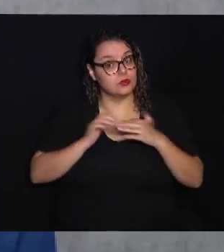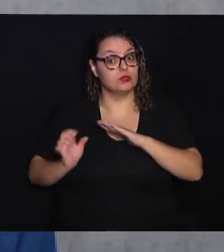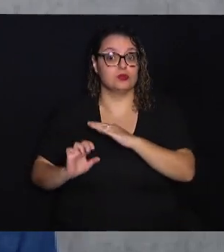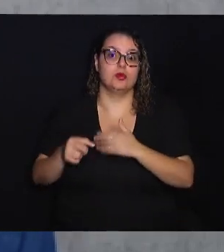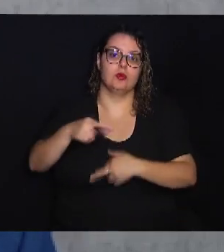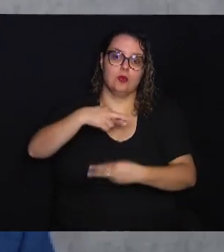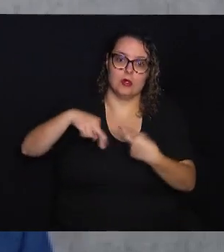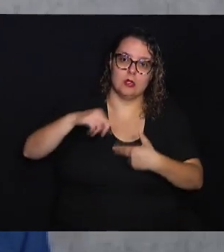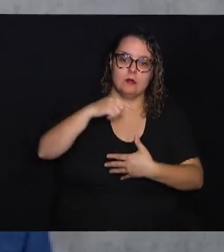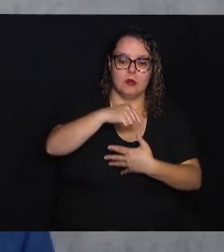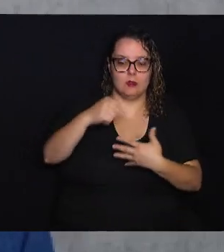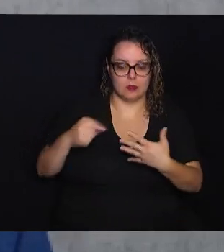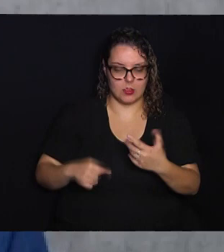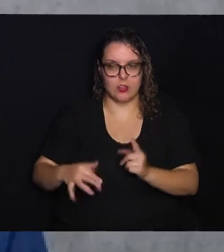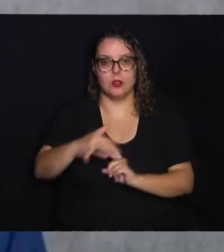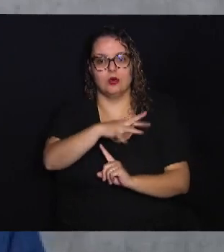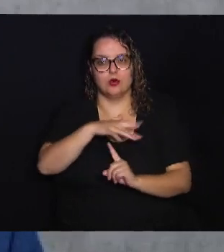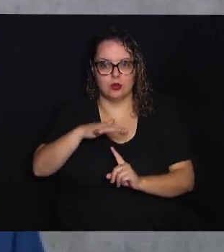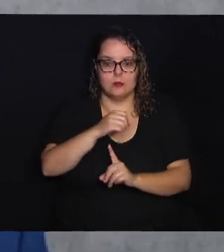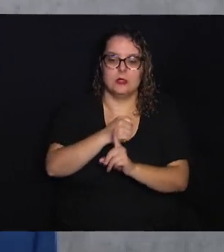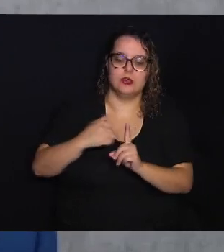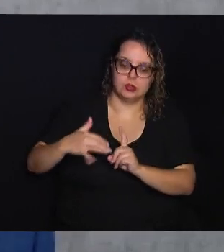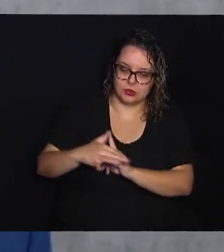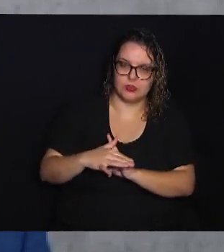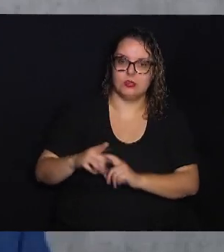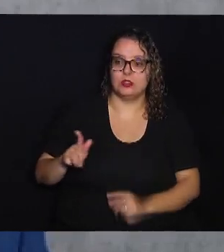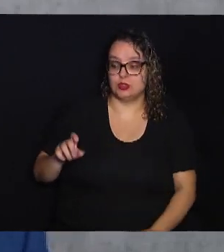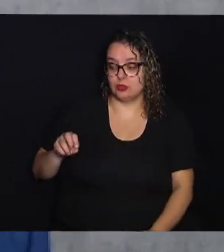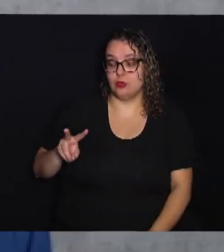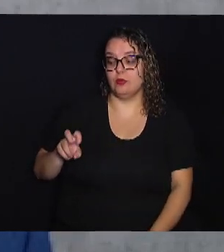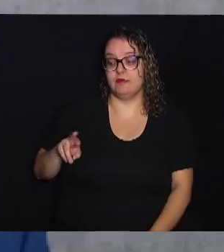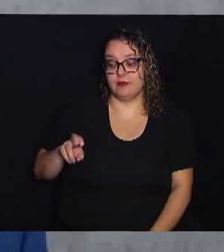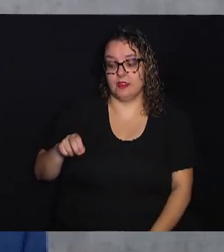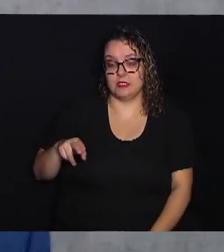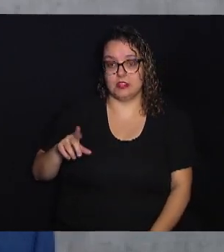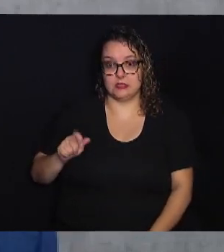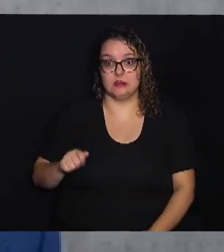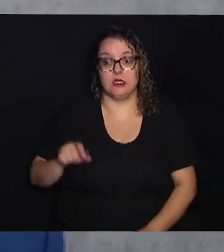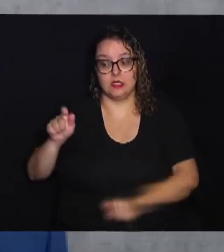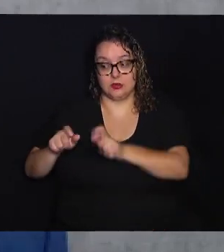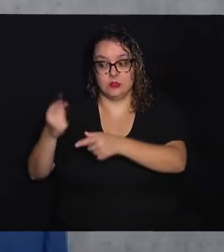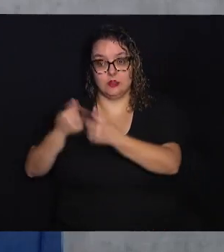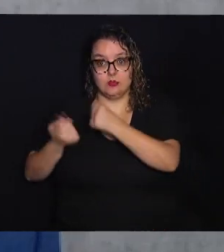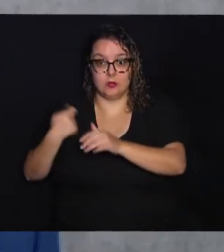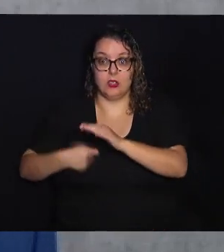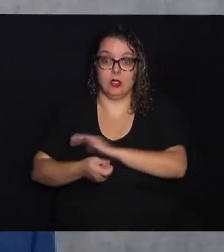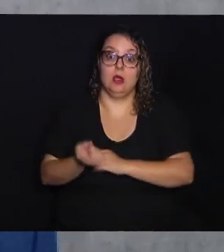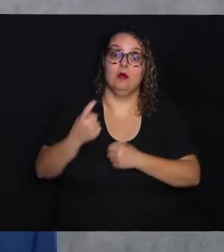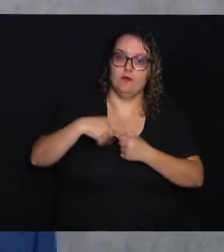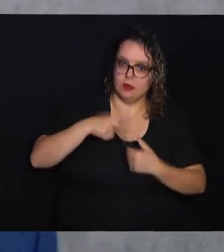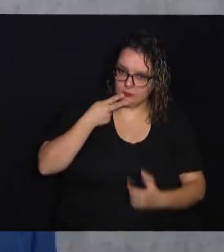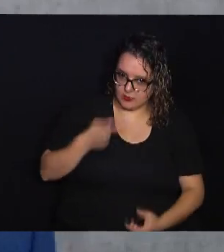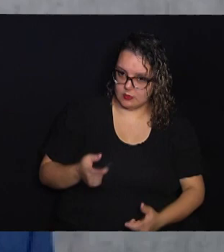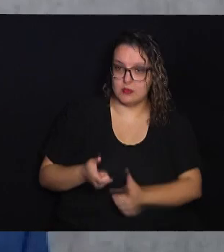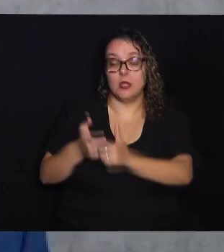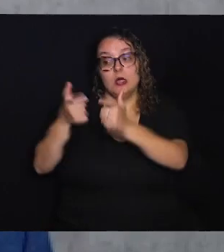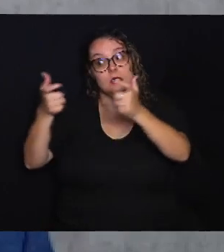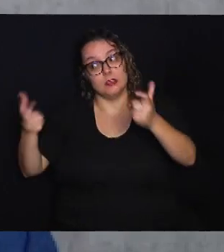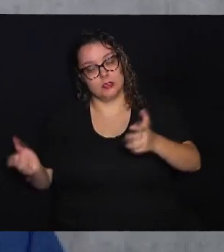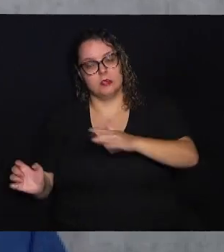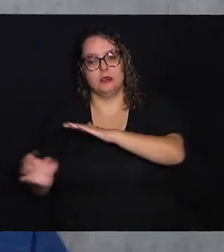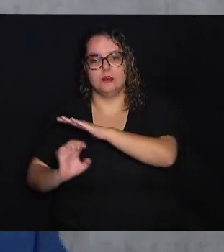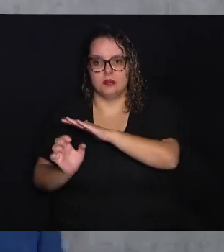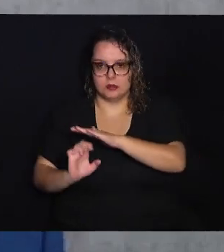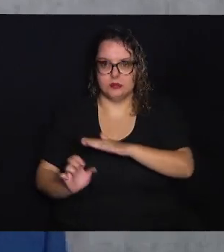a responsabilidade de empresas nessas questões ambientais, sociais e de governança. Ou seja, os investidores, aí eu volto a